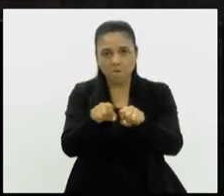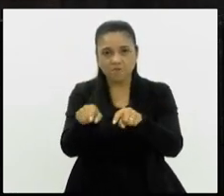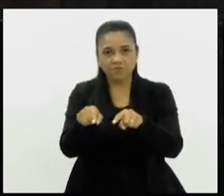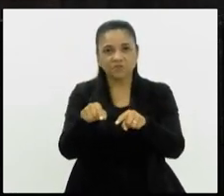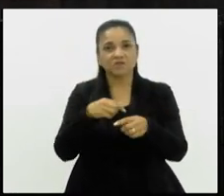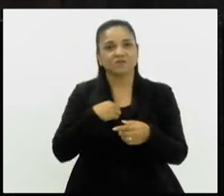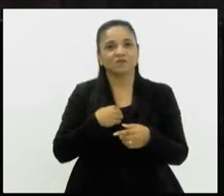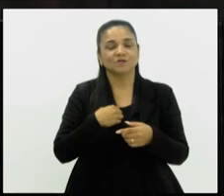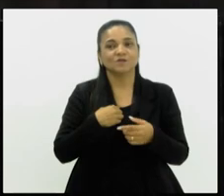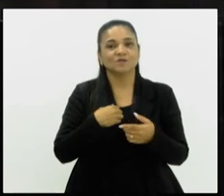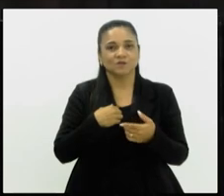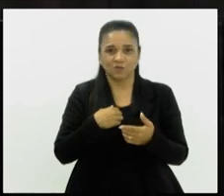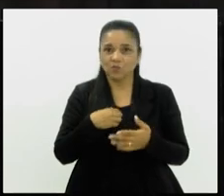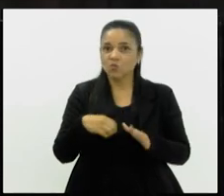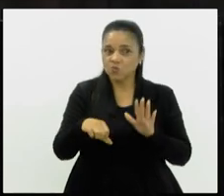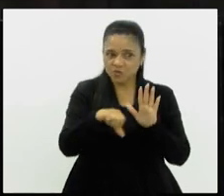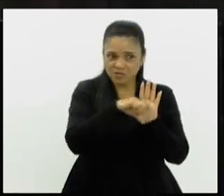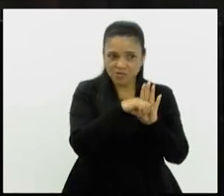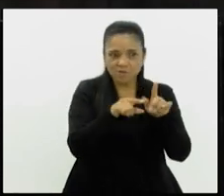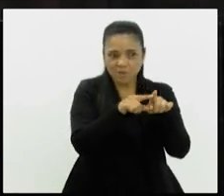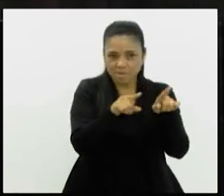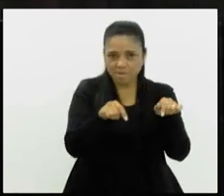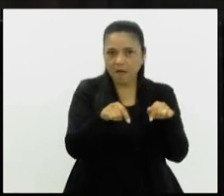à tona,